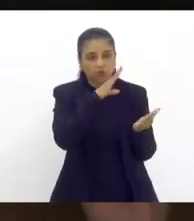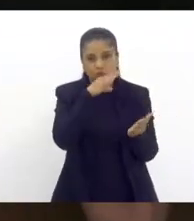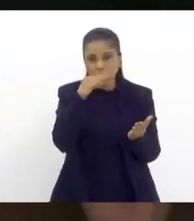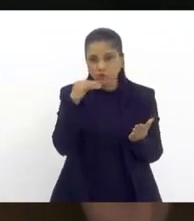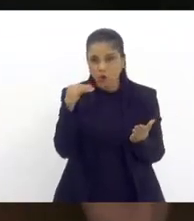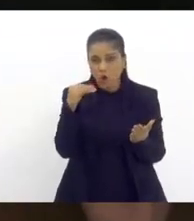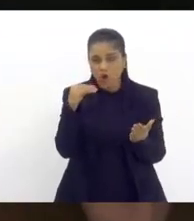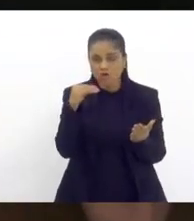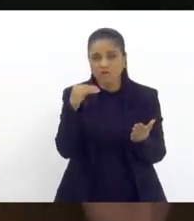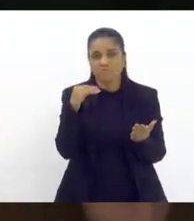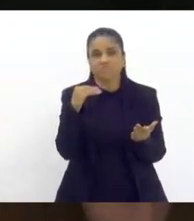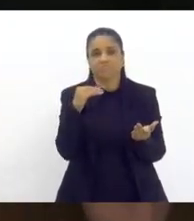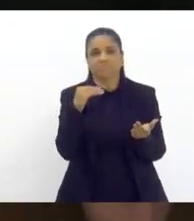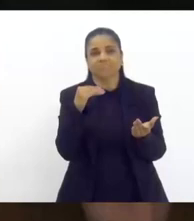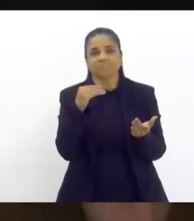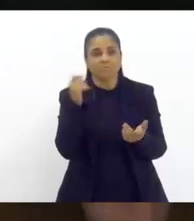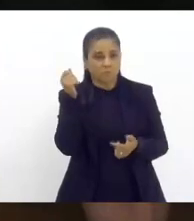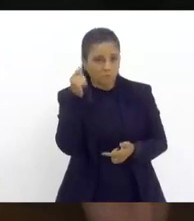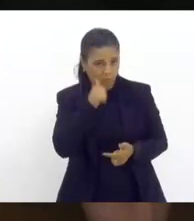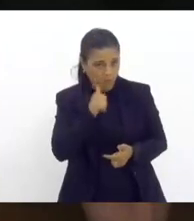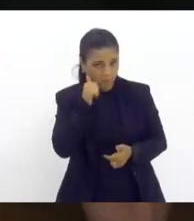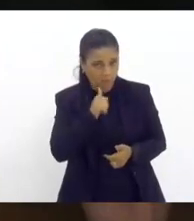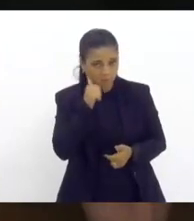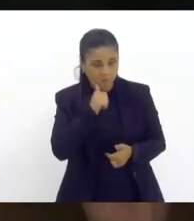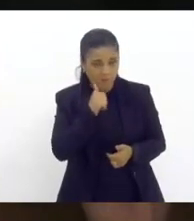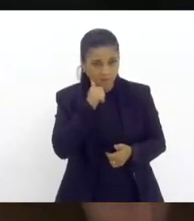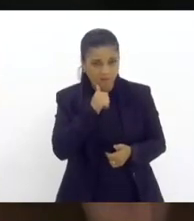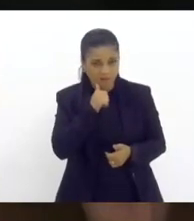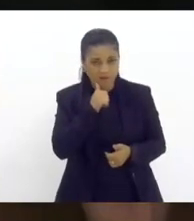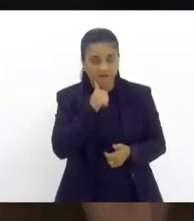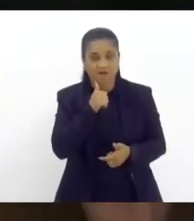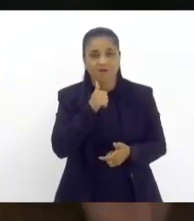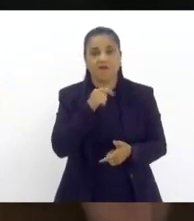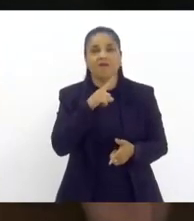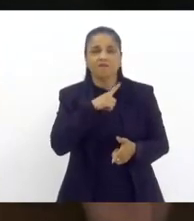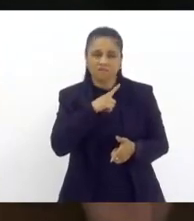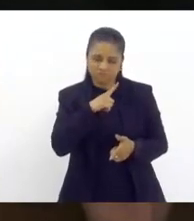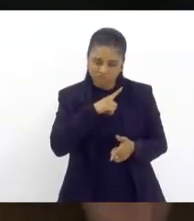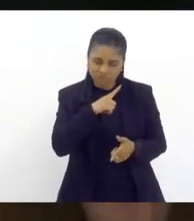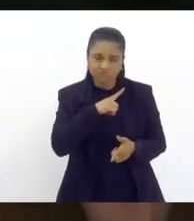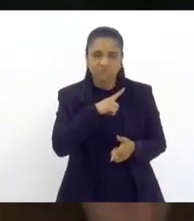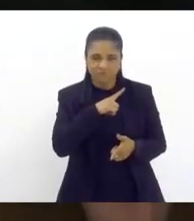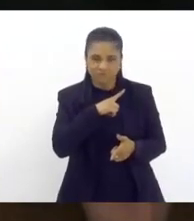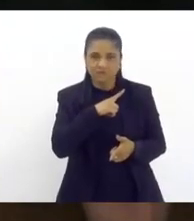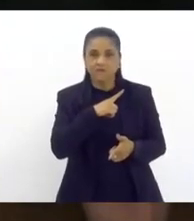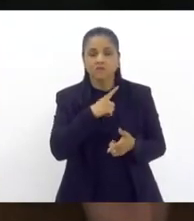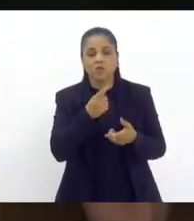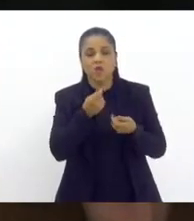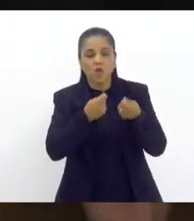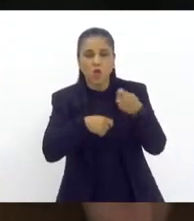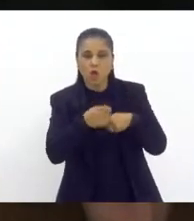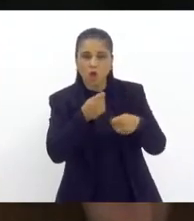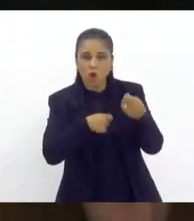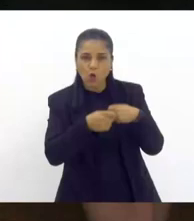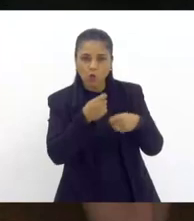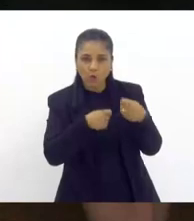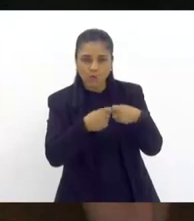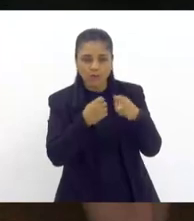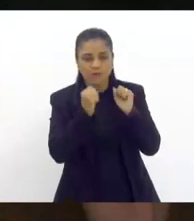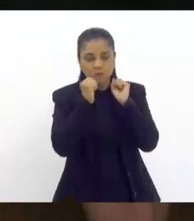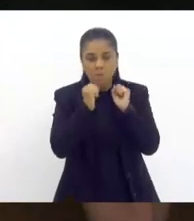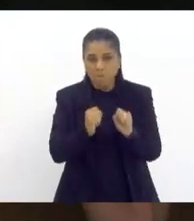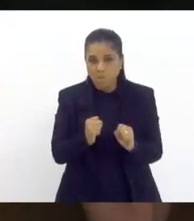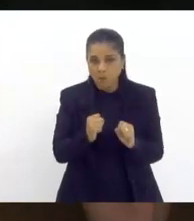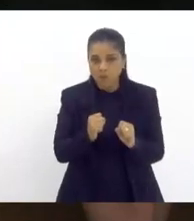mais vulnerável, que é assistida através do poder econômico das mulheres, que são chefes